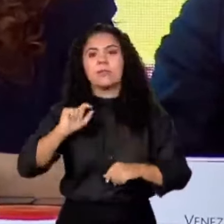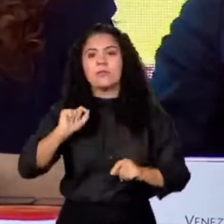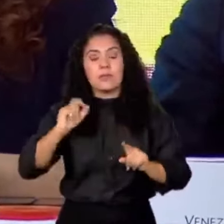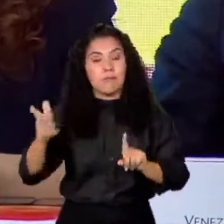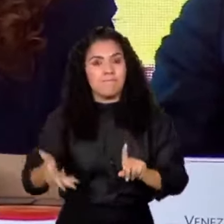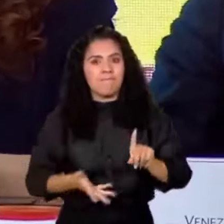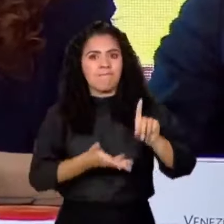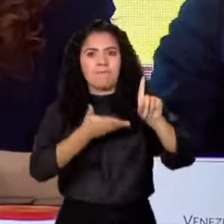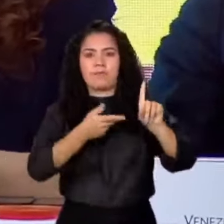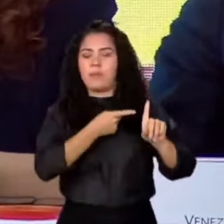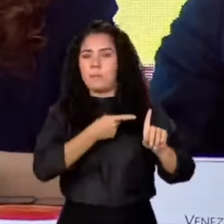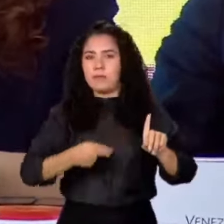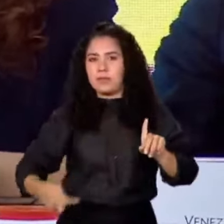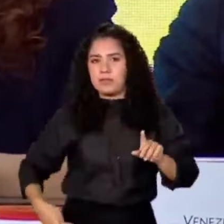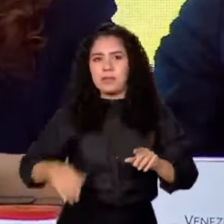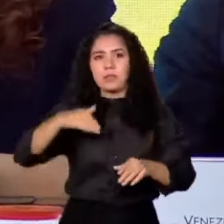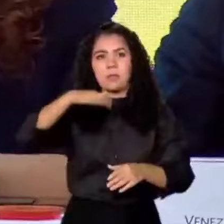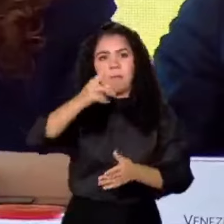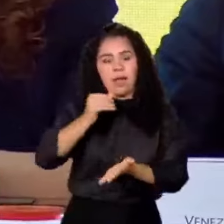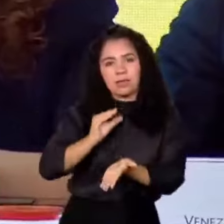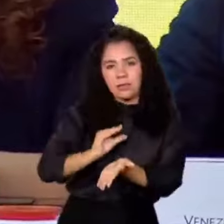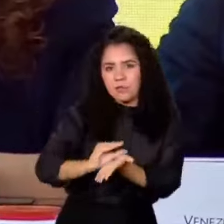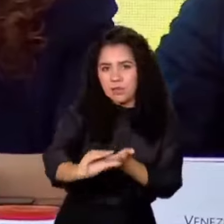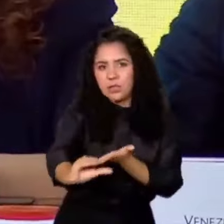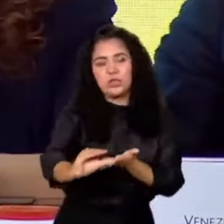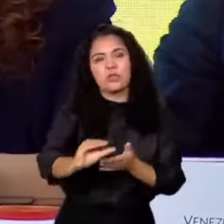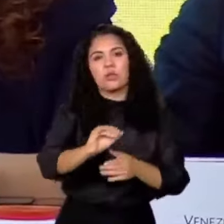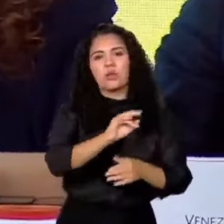investiu na história, nas universidades, nas instituições